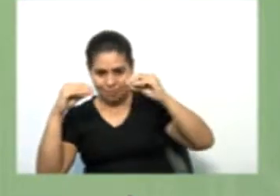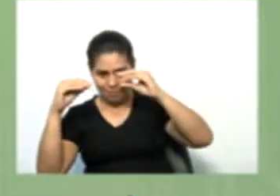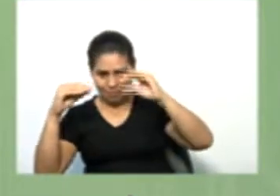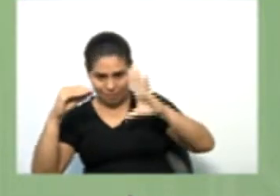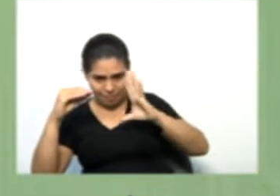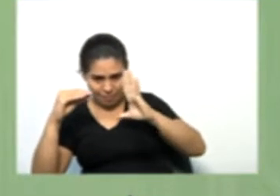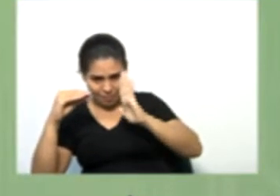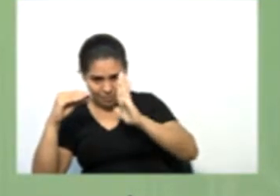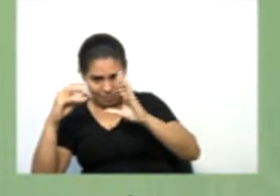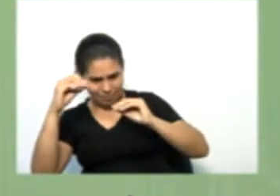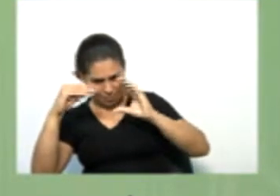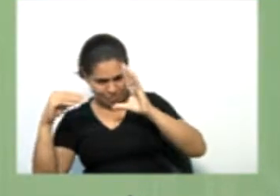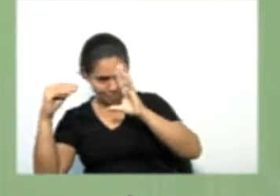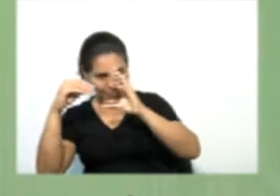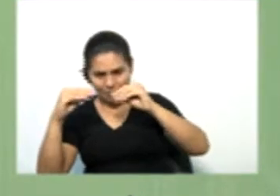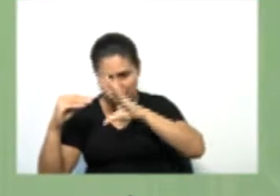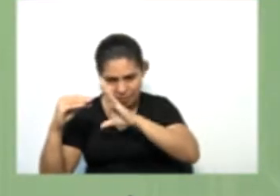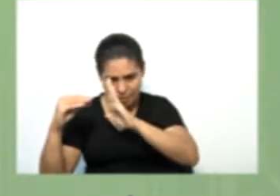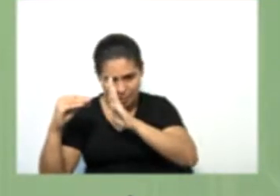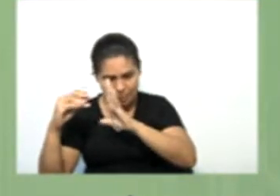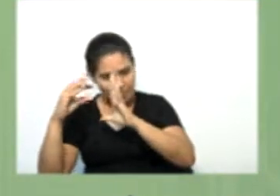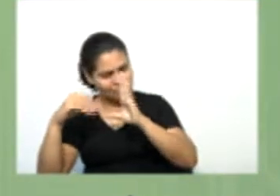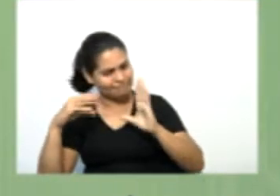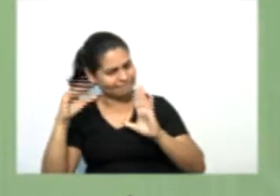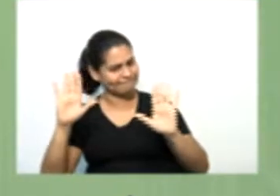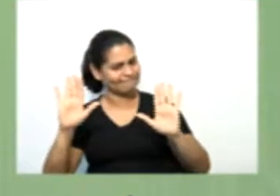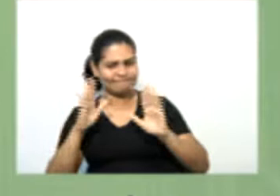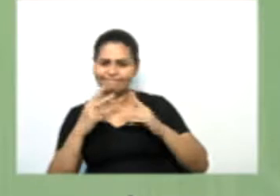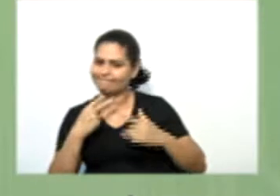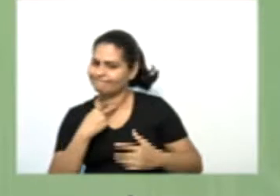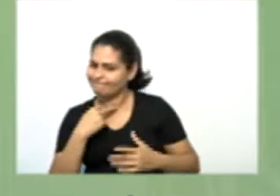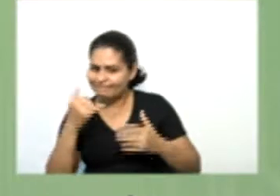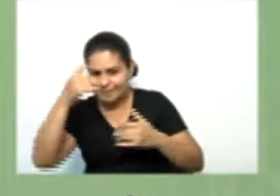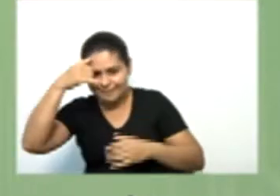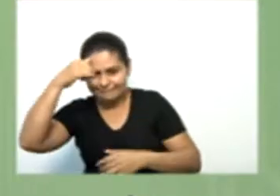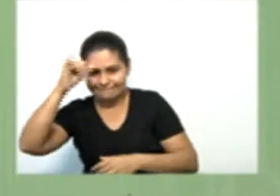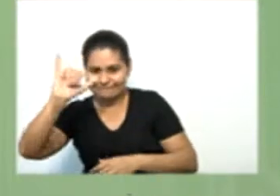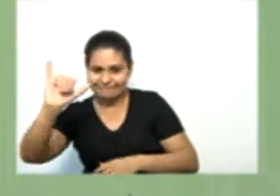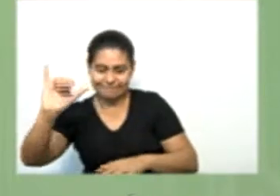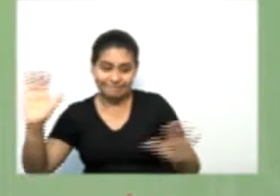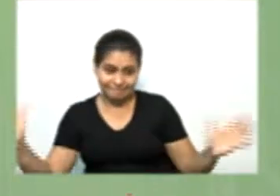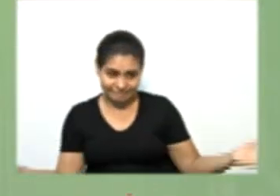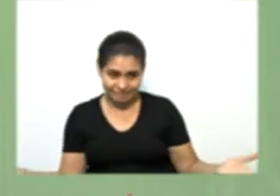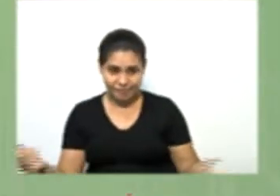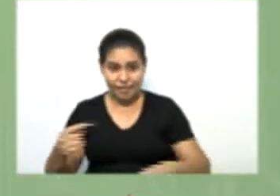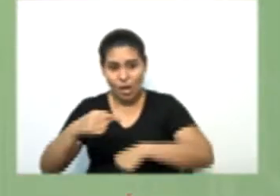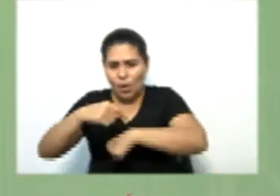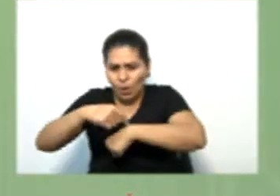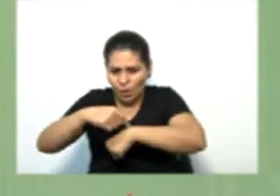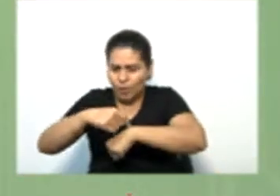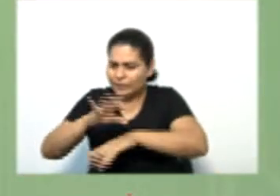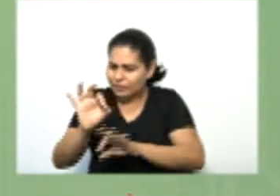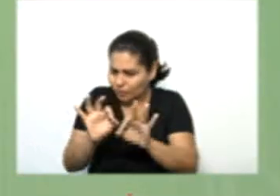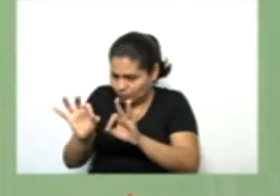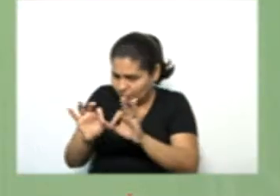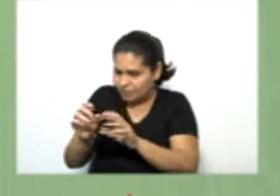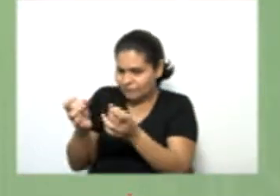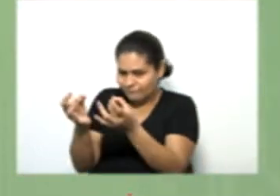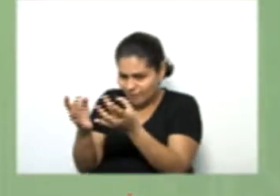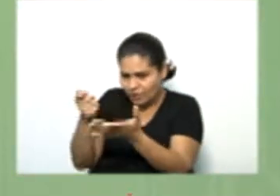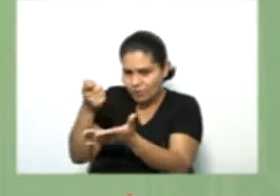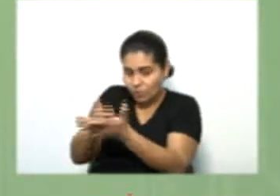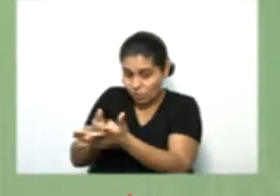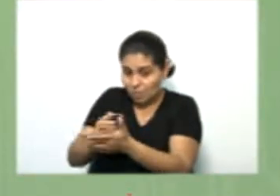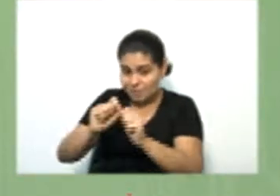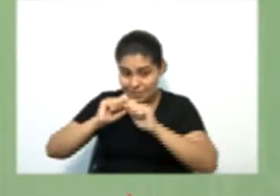estiver falando, tá bom? Na hora da negociação, também é necessário passar